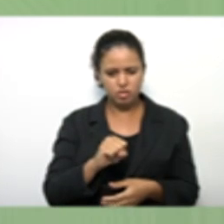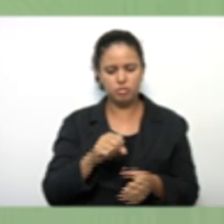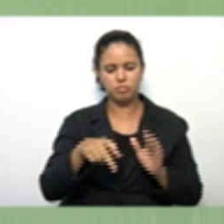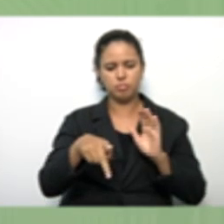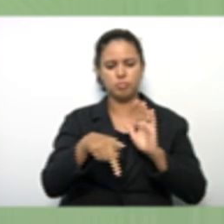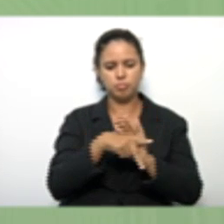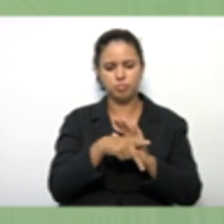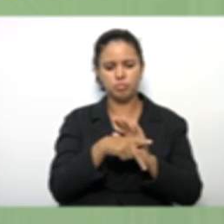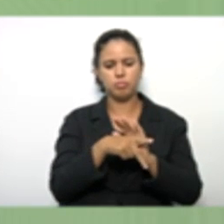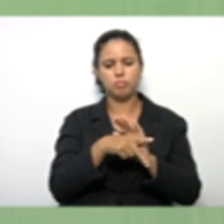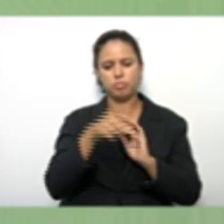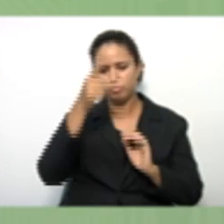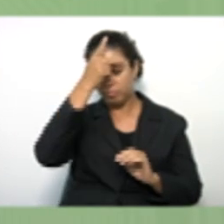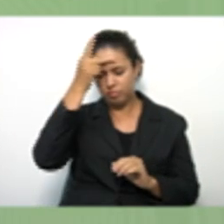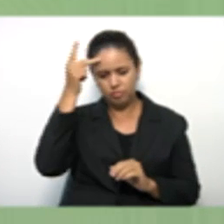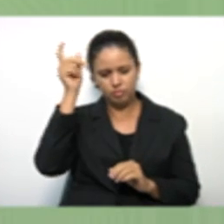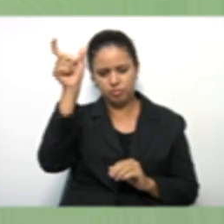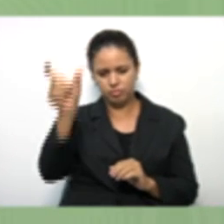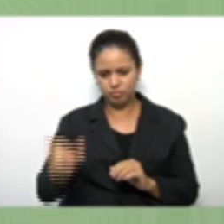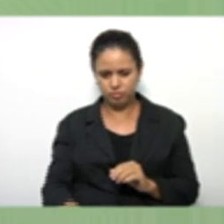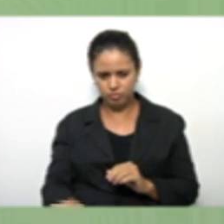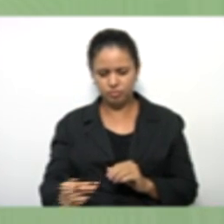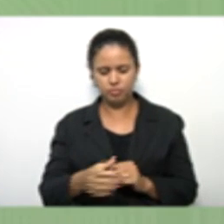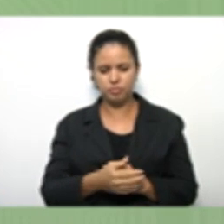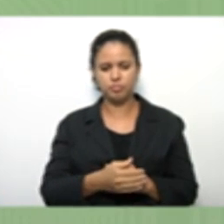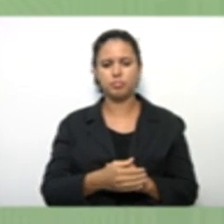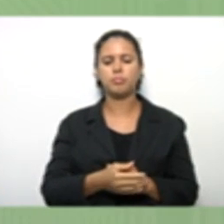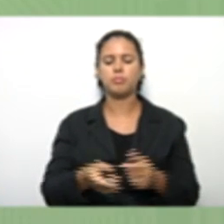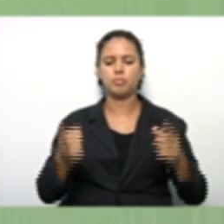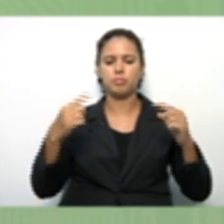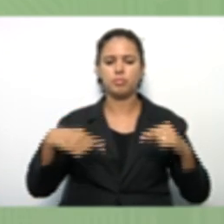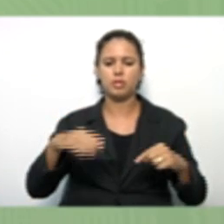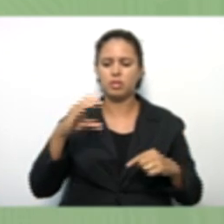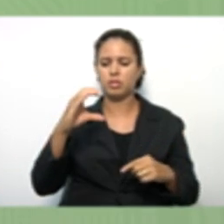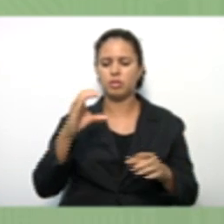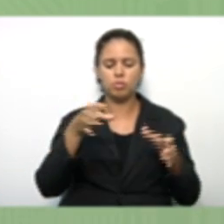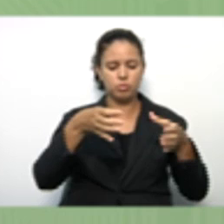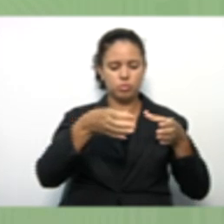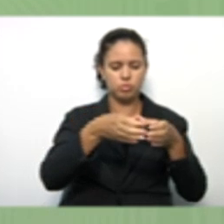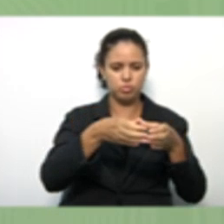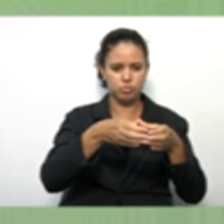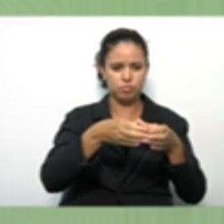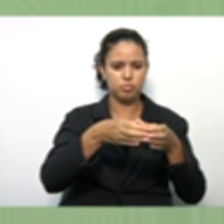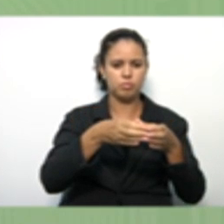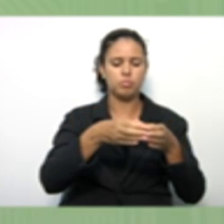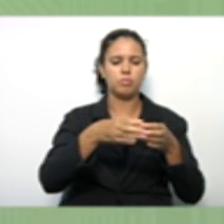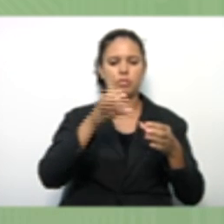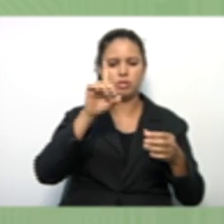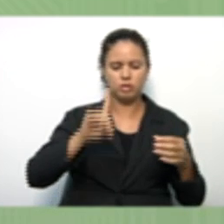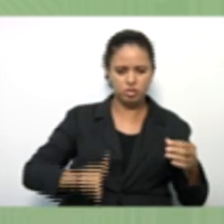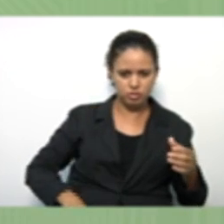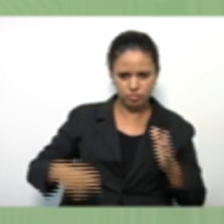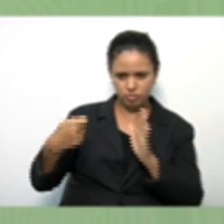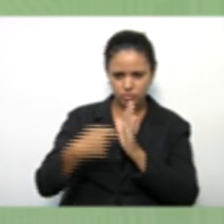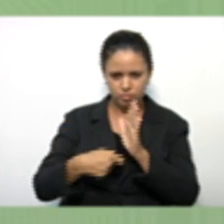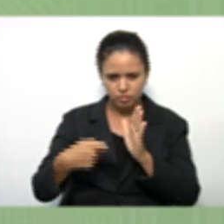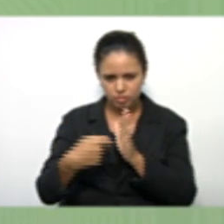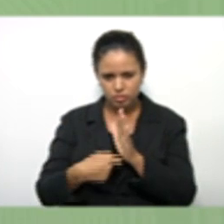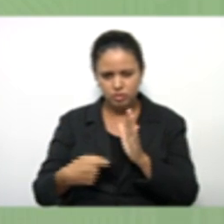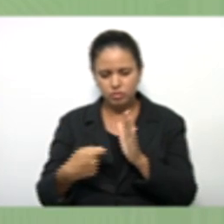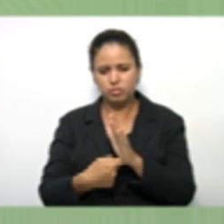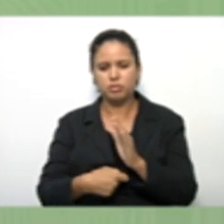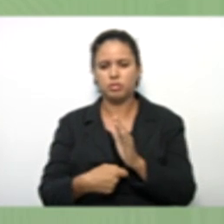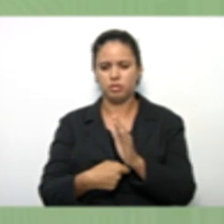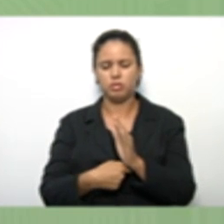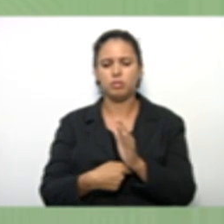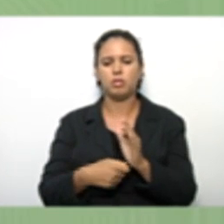uma entidade. Alternativa C, conjunto de direitos e obrigações que possam ser mensurados em